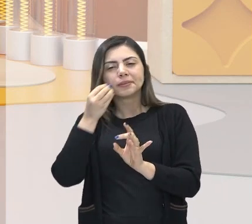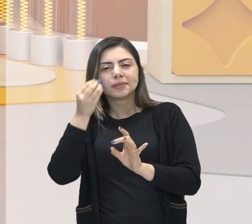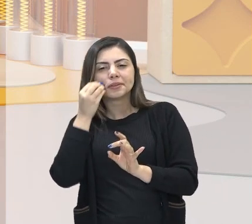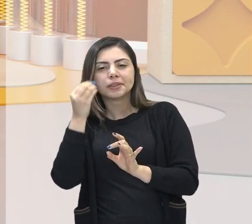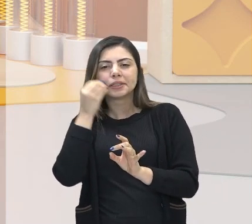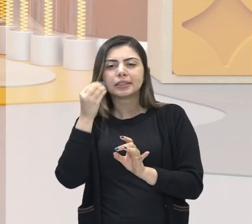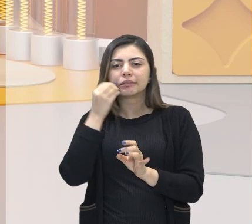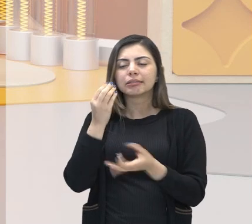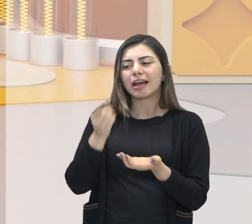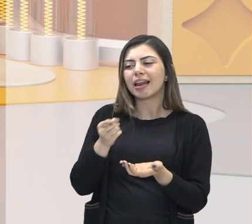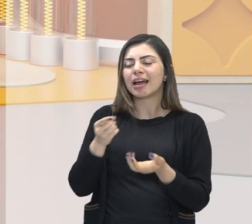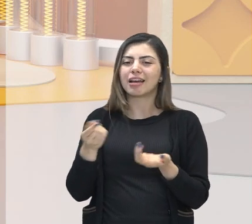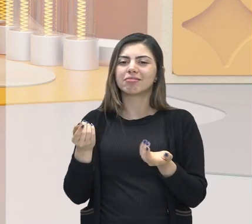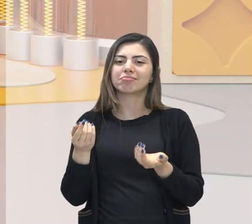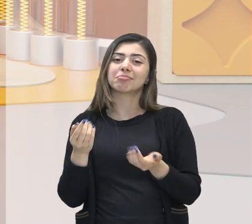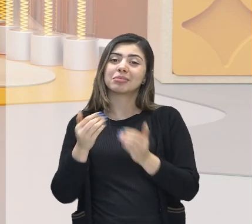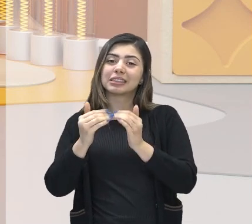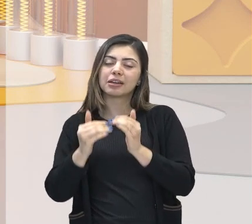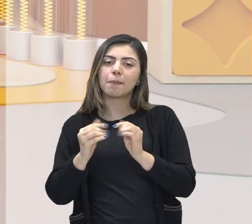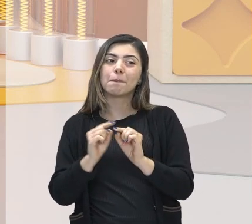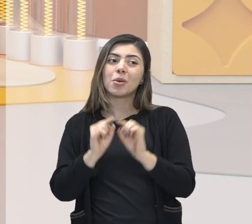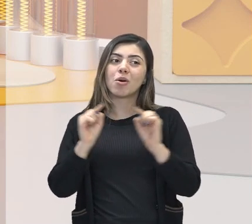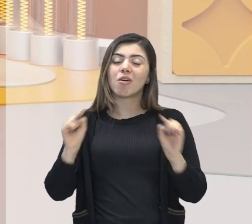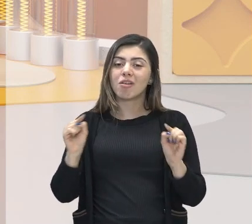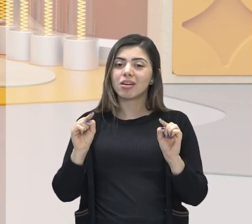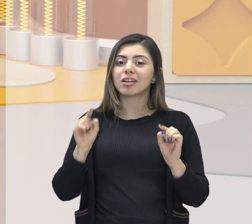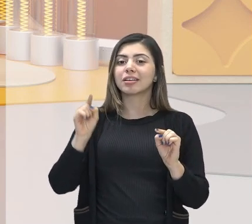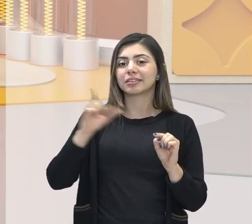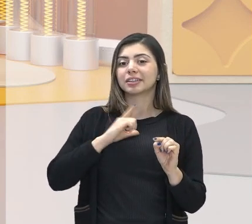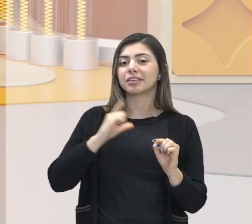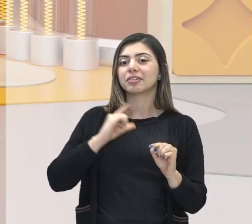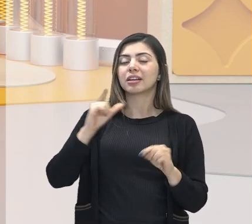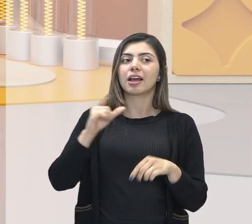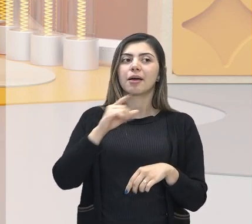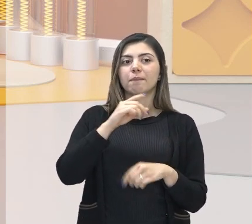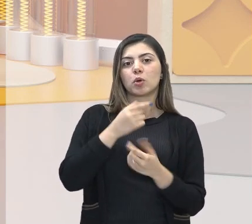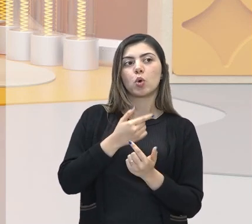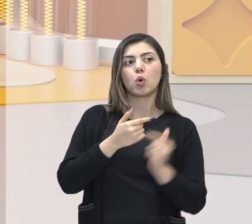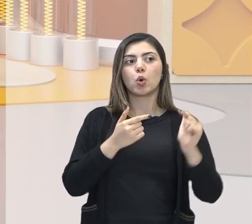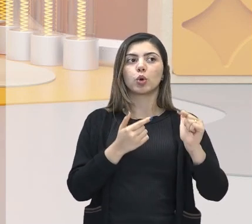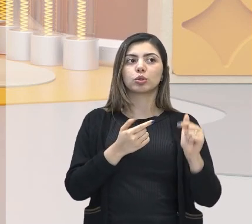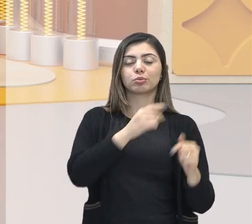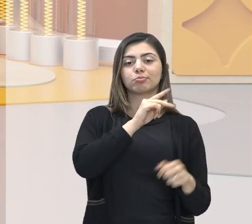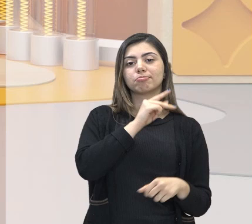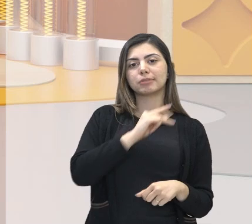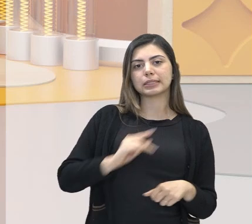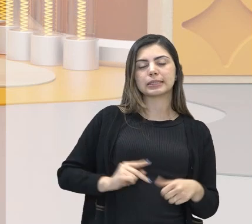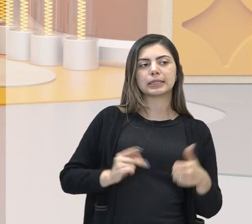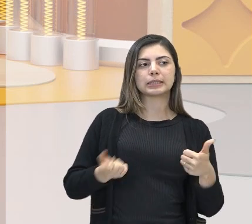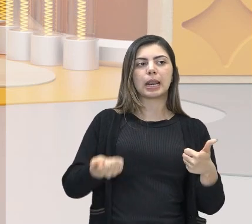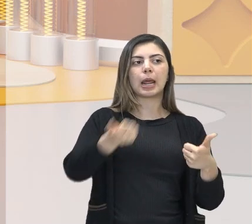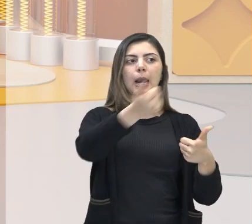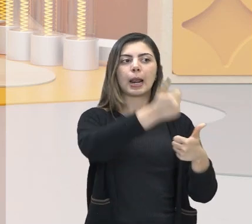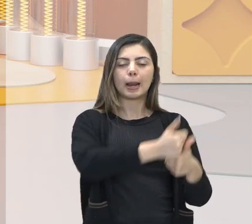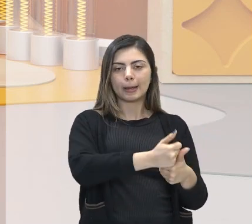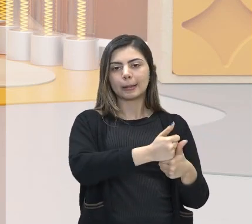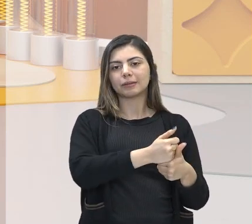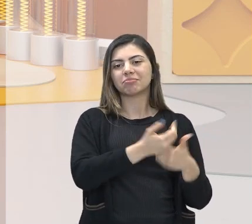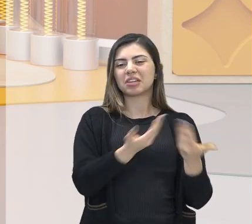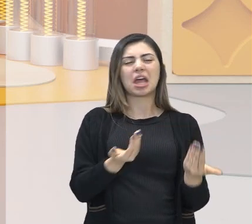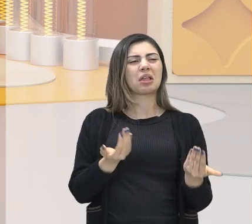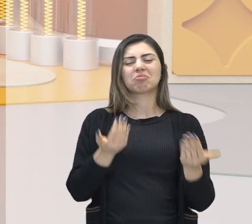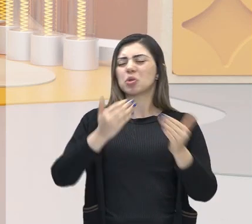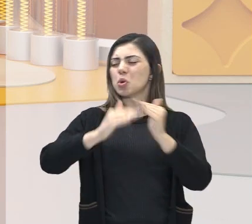de acabar com o embargo econômico, mas aí chegou o presidente Donald Trump, que tem uma outra posição, né, com relação a isso, não quer saber,